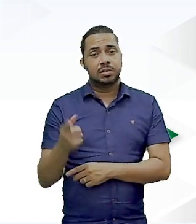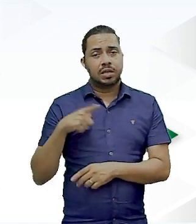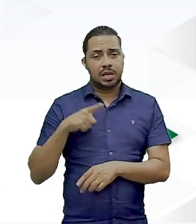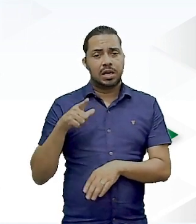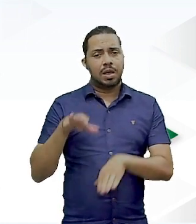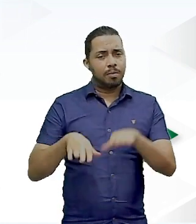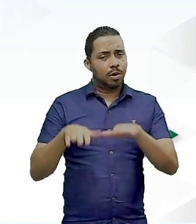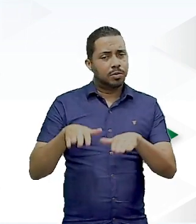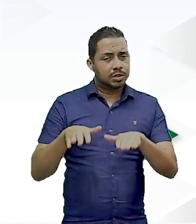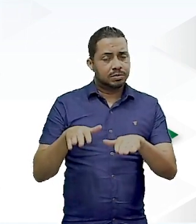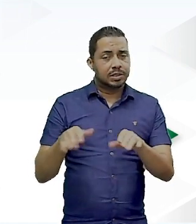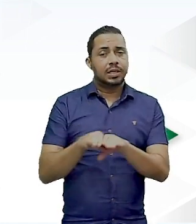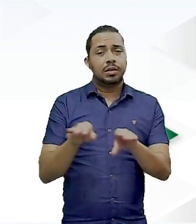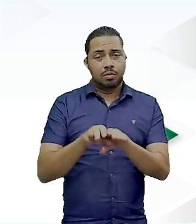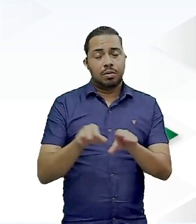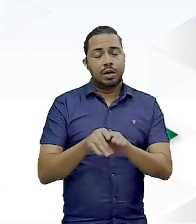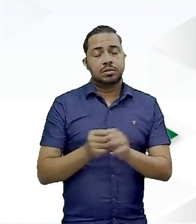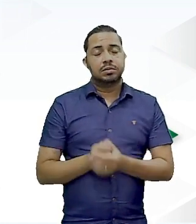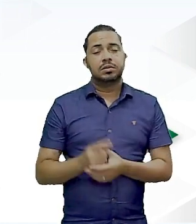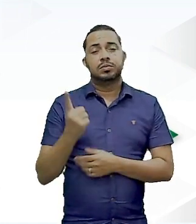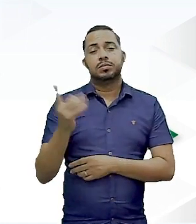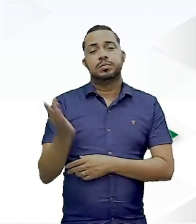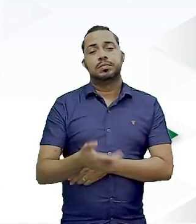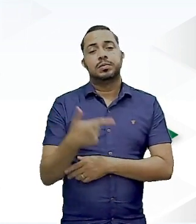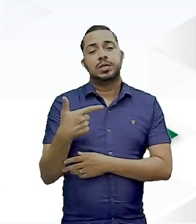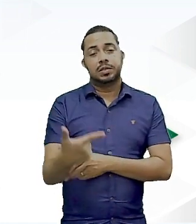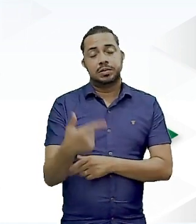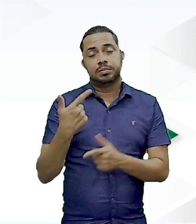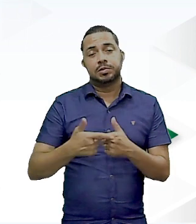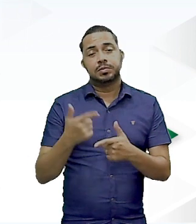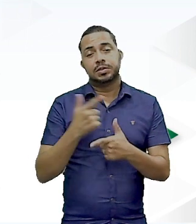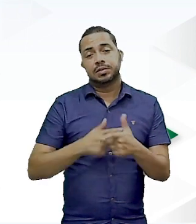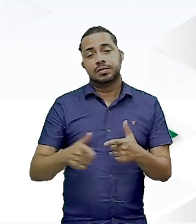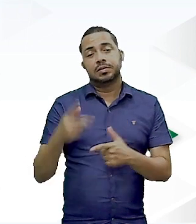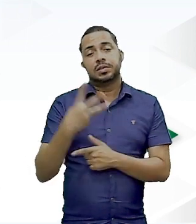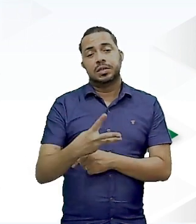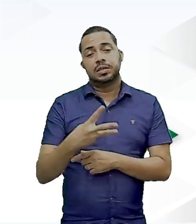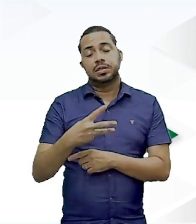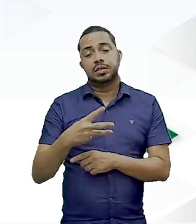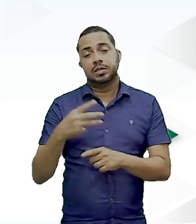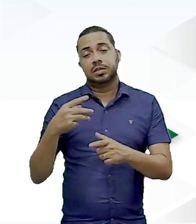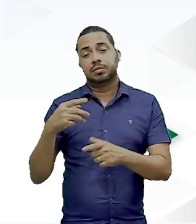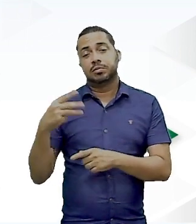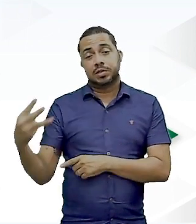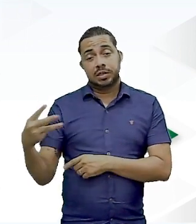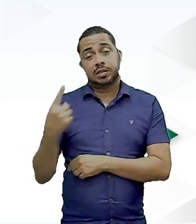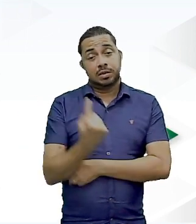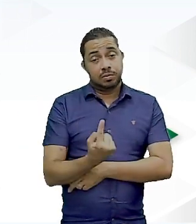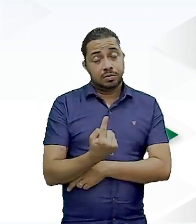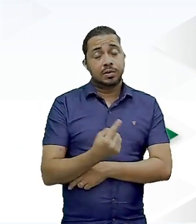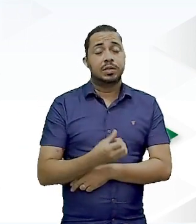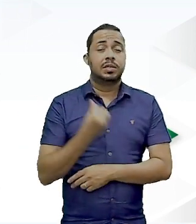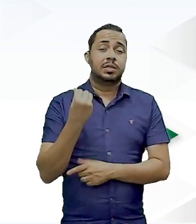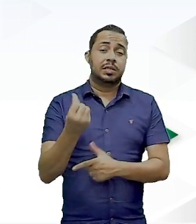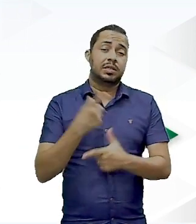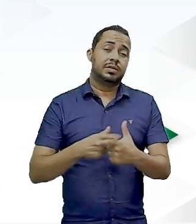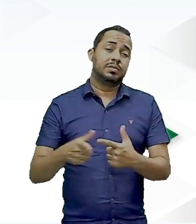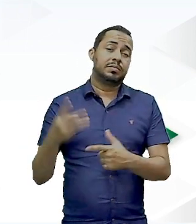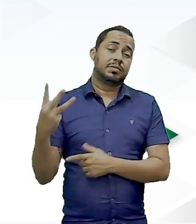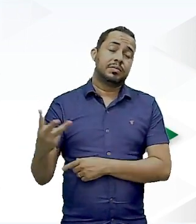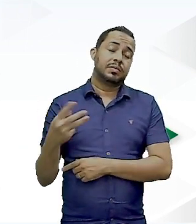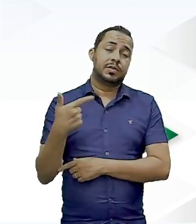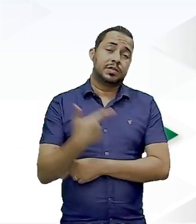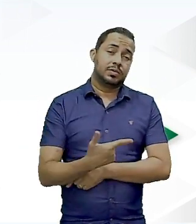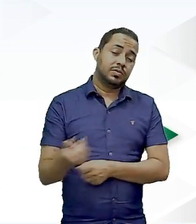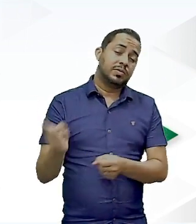proporcionalmente iguais a 1/2, tá? Porque dividindo 3 por 3 dá 1, 6 por 3 vai dar 2, voltaria